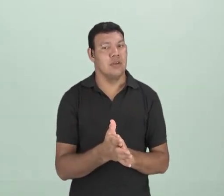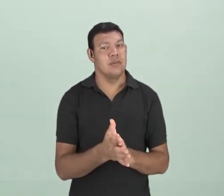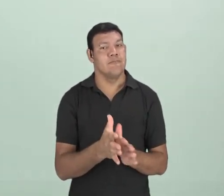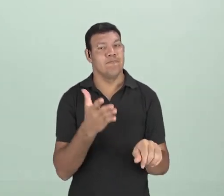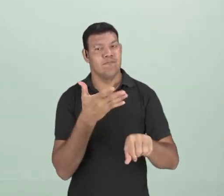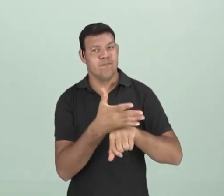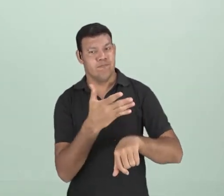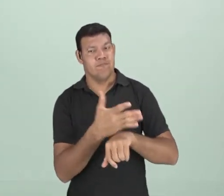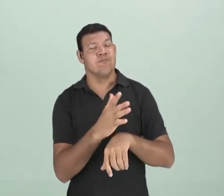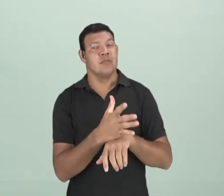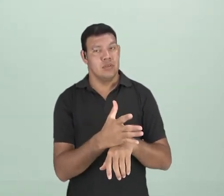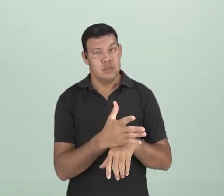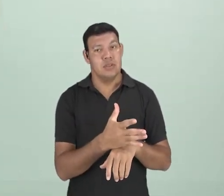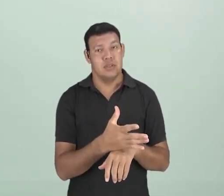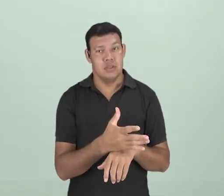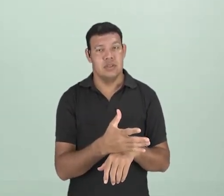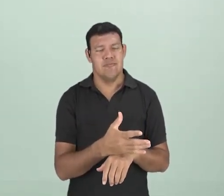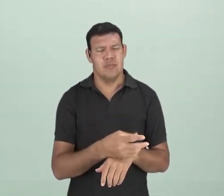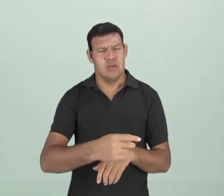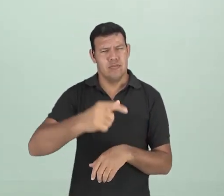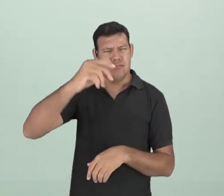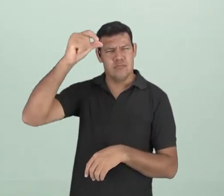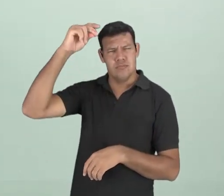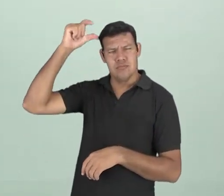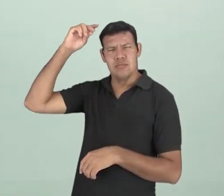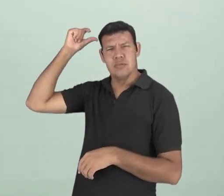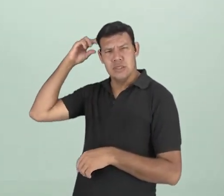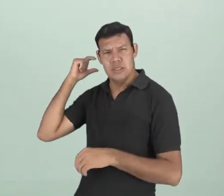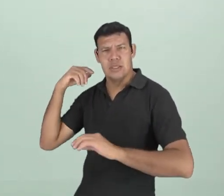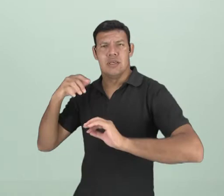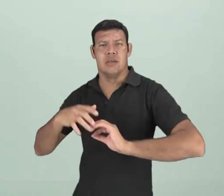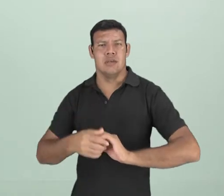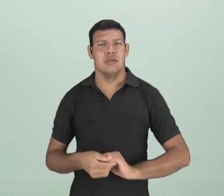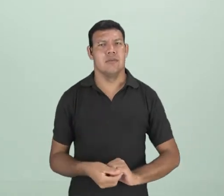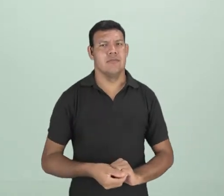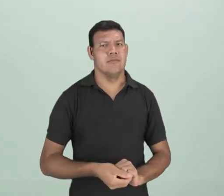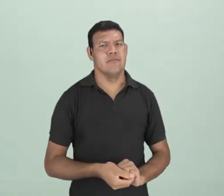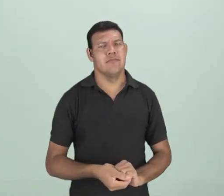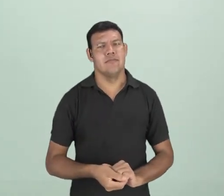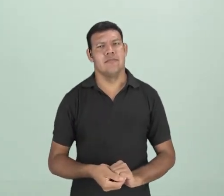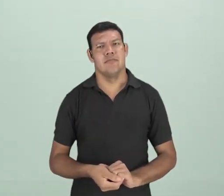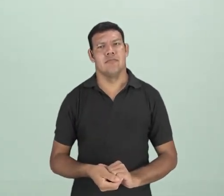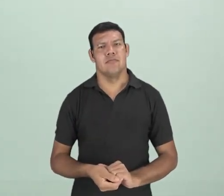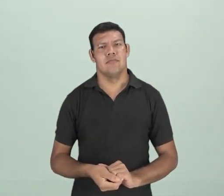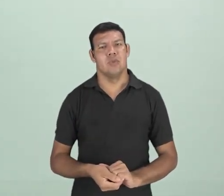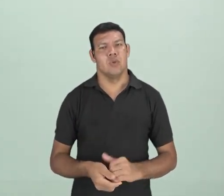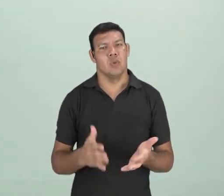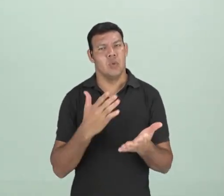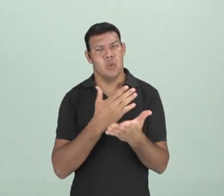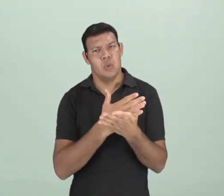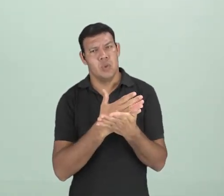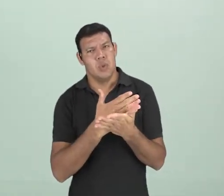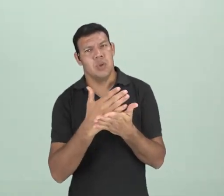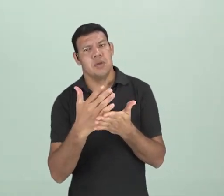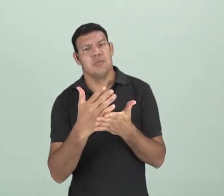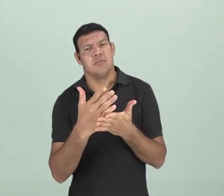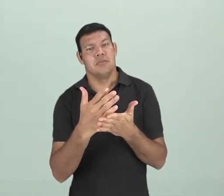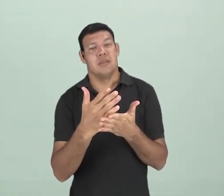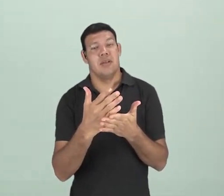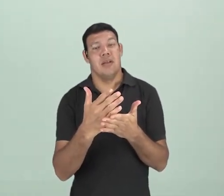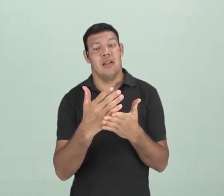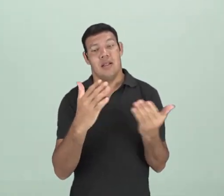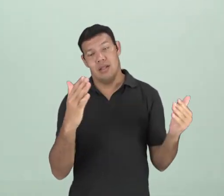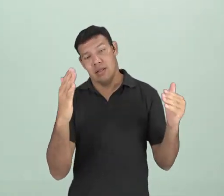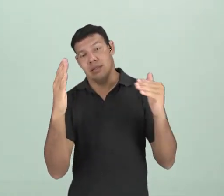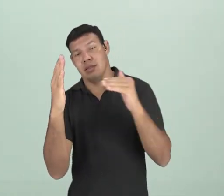essas práticas comerciais, elas são muito antigas e vão desde dos primórdios até os